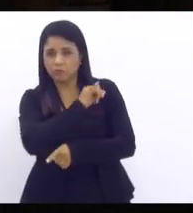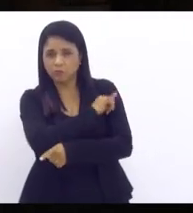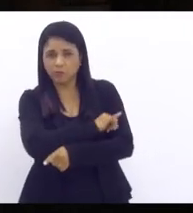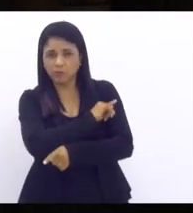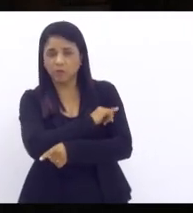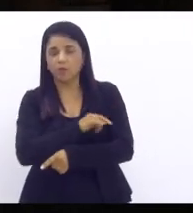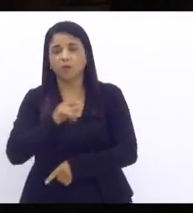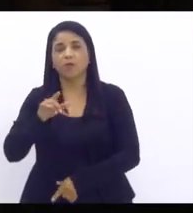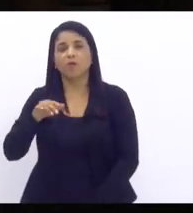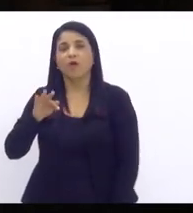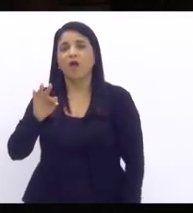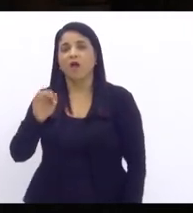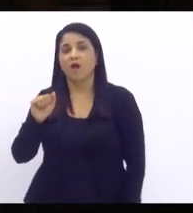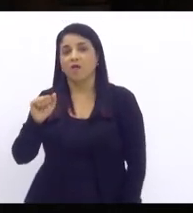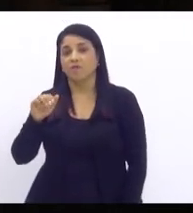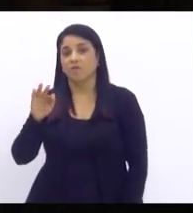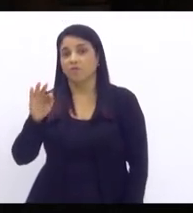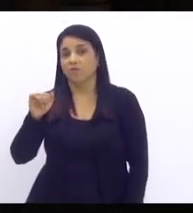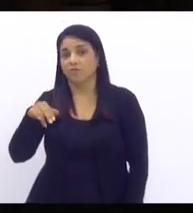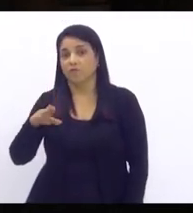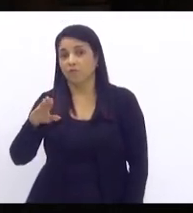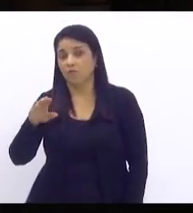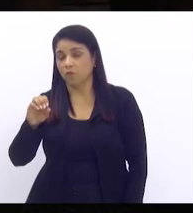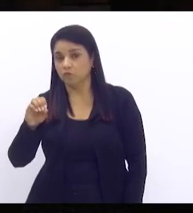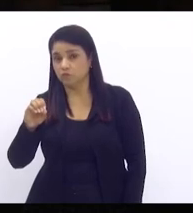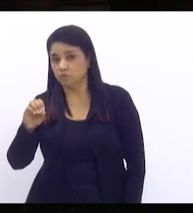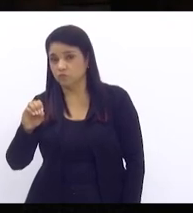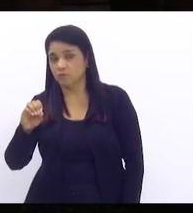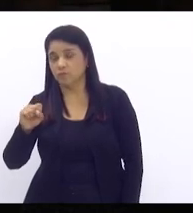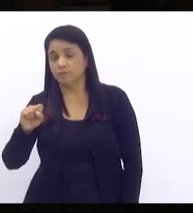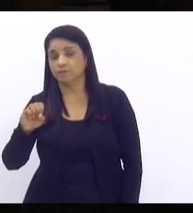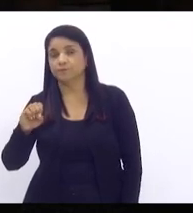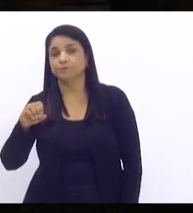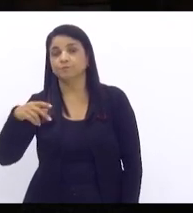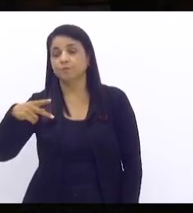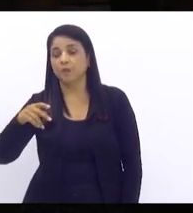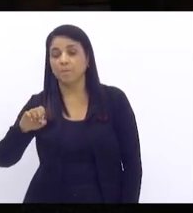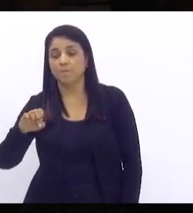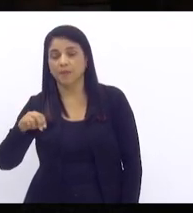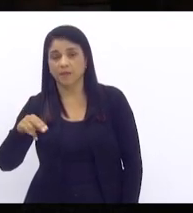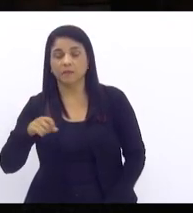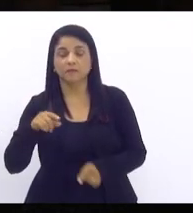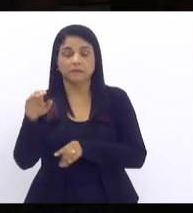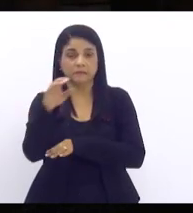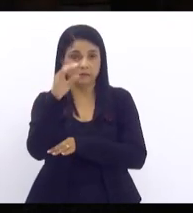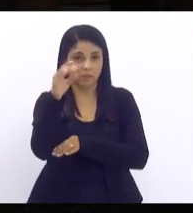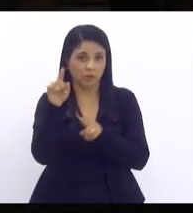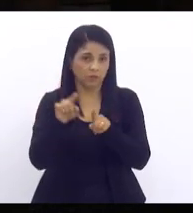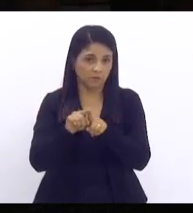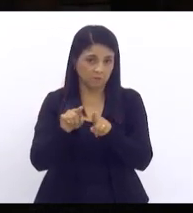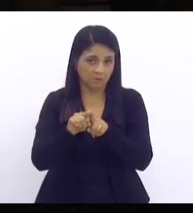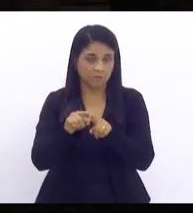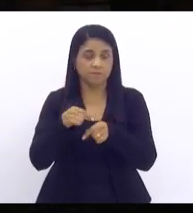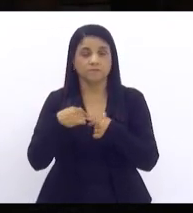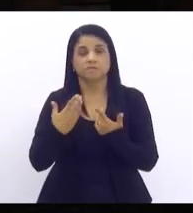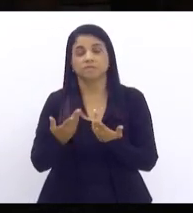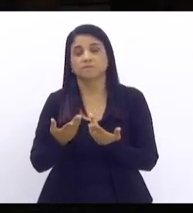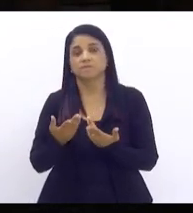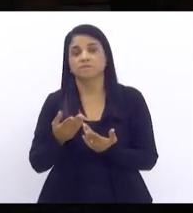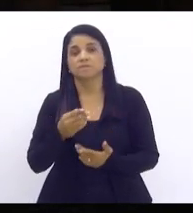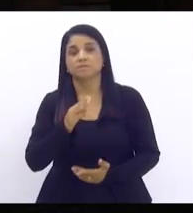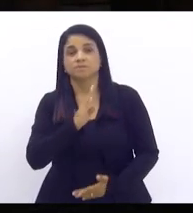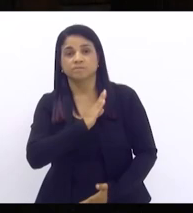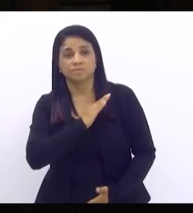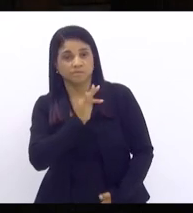Afonso Pena, da Baixada Fluminense, de Niterói e outras, os profissionais revelam que